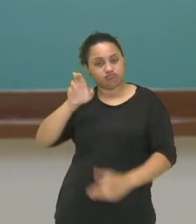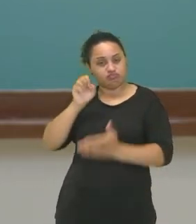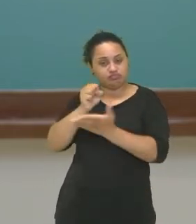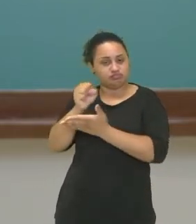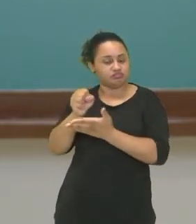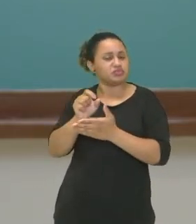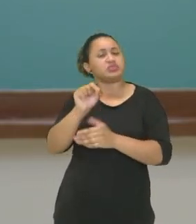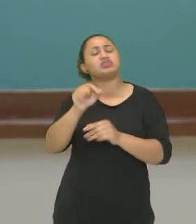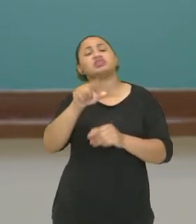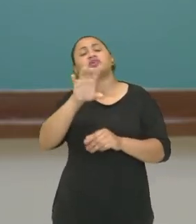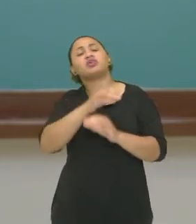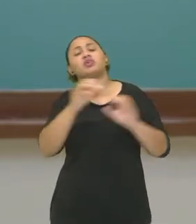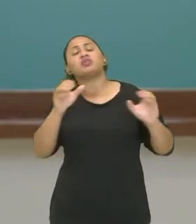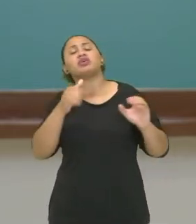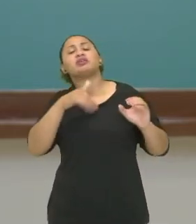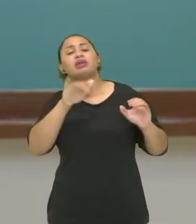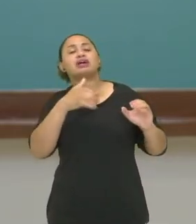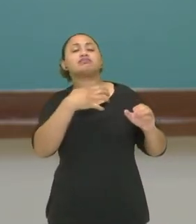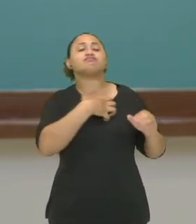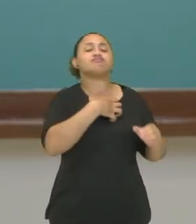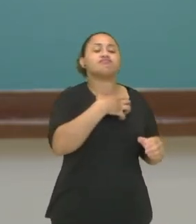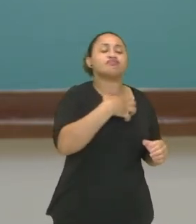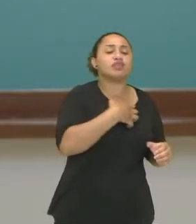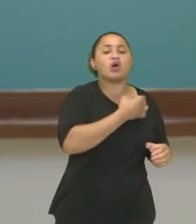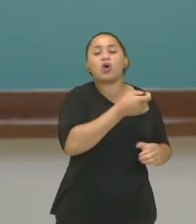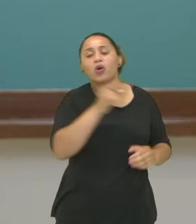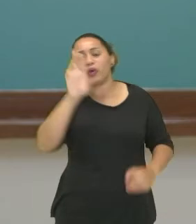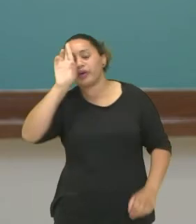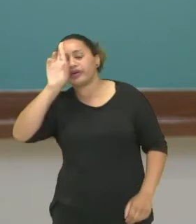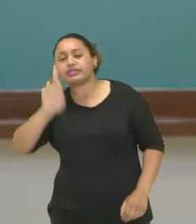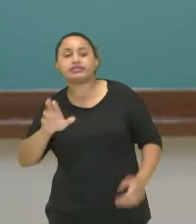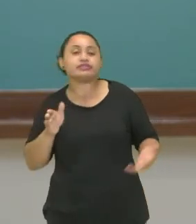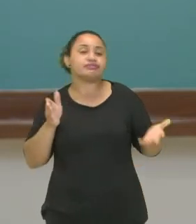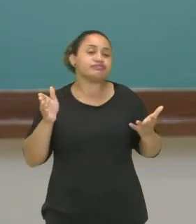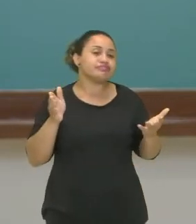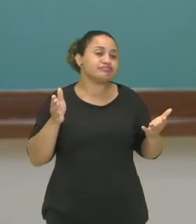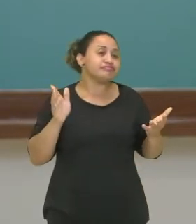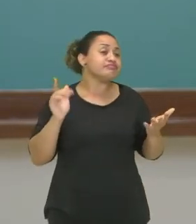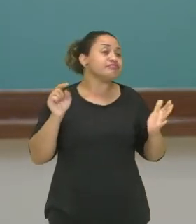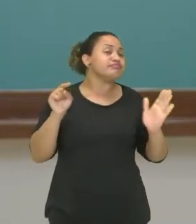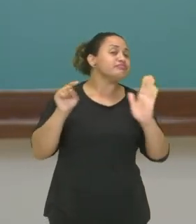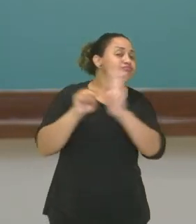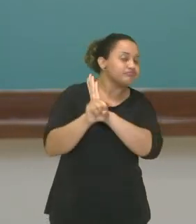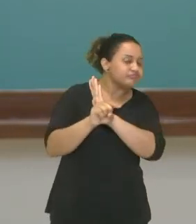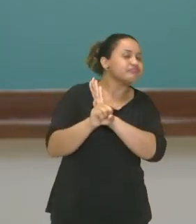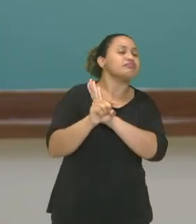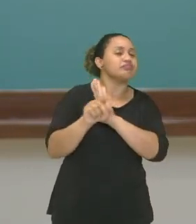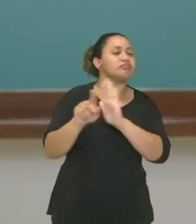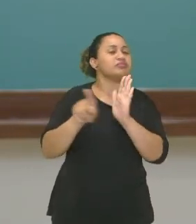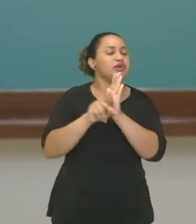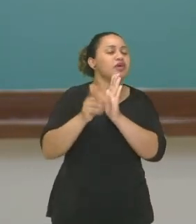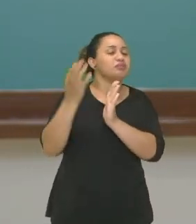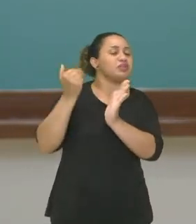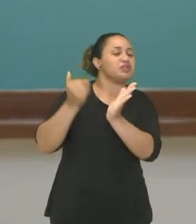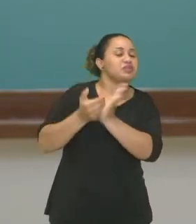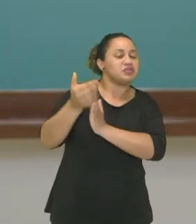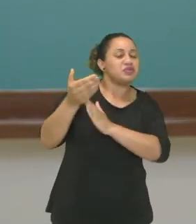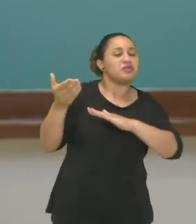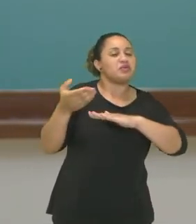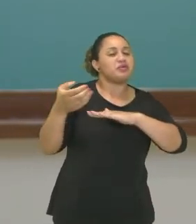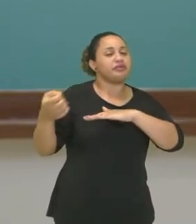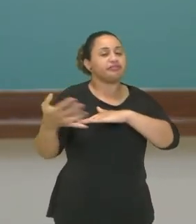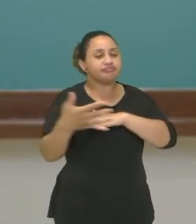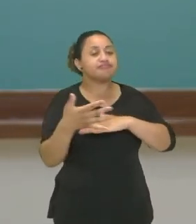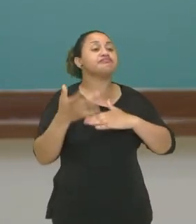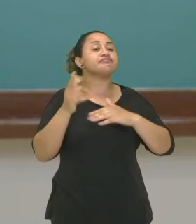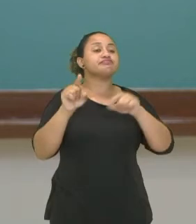confia mais? Nos sentidos ou na razão? Essa era uma pergunta típica do início da modernidade, que